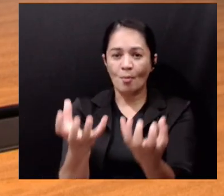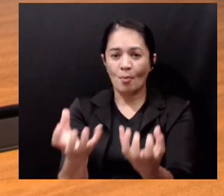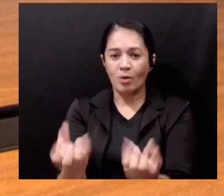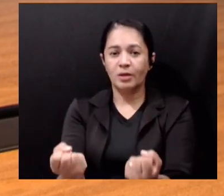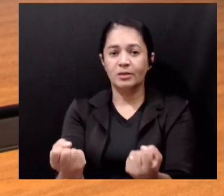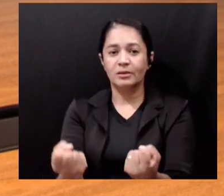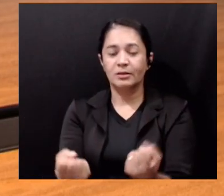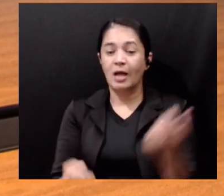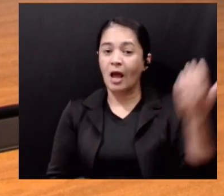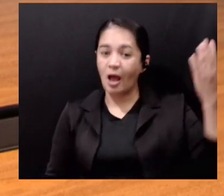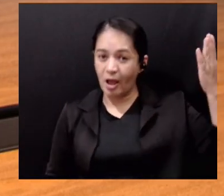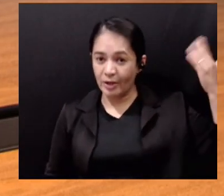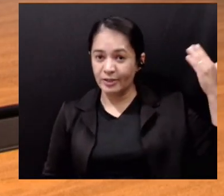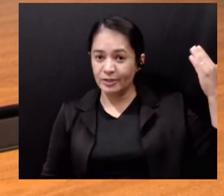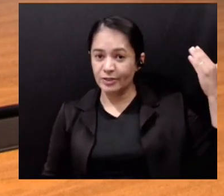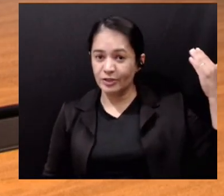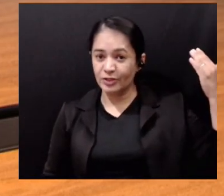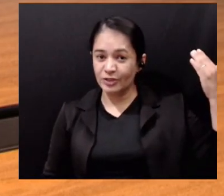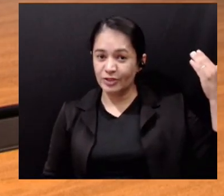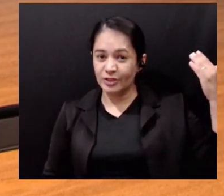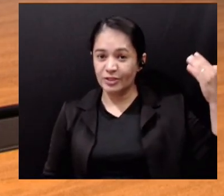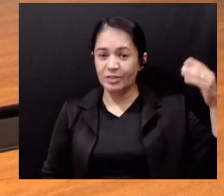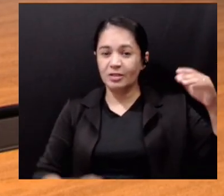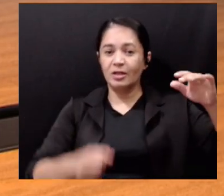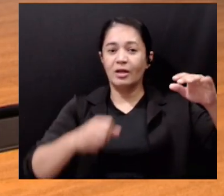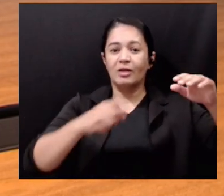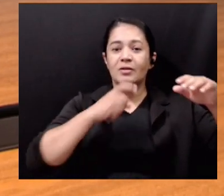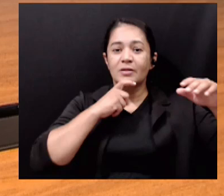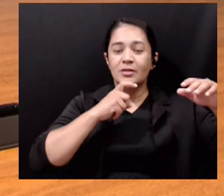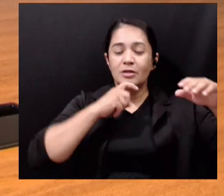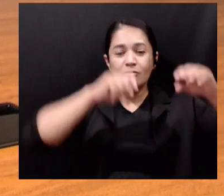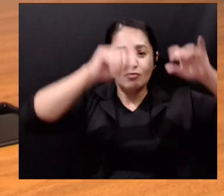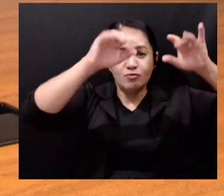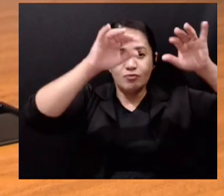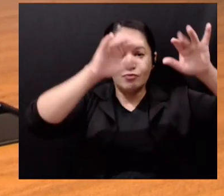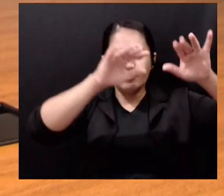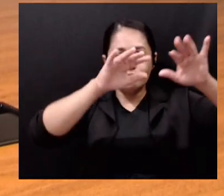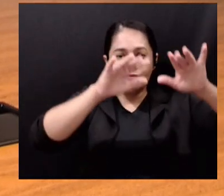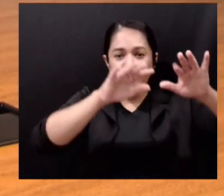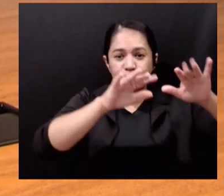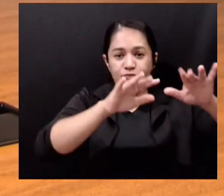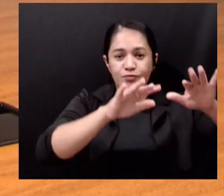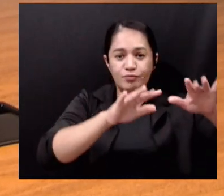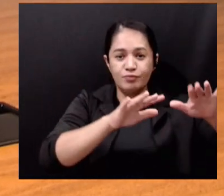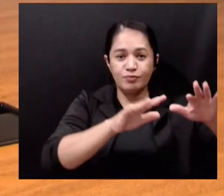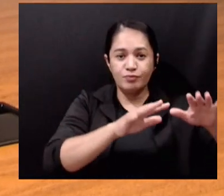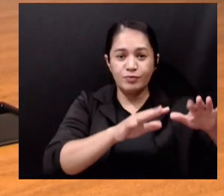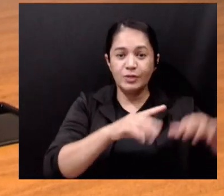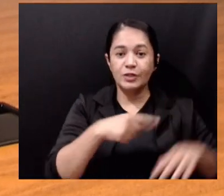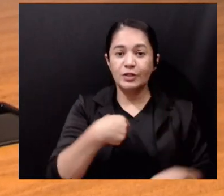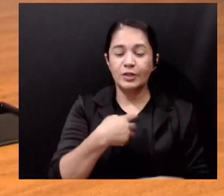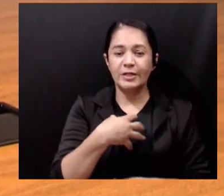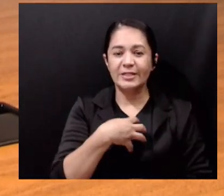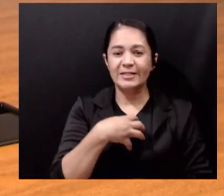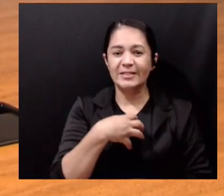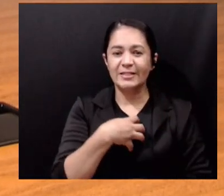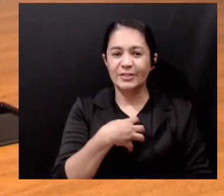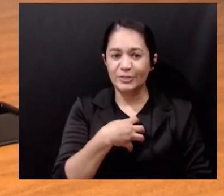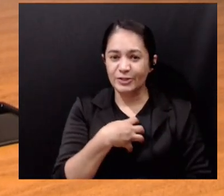nevando no Texas, na Flórida, que são latitudes e cada vez mais a gente está sentindo na prática os efeitos da mudança